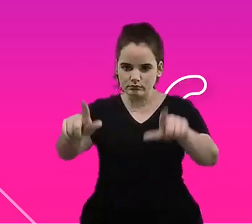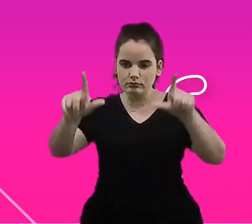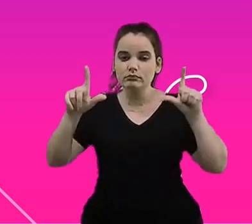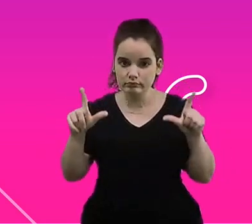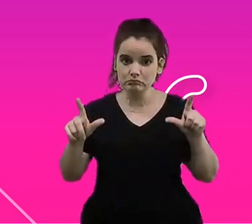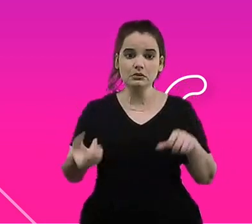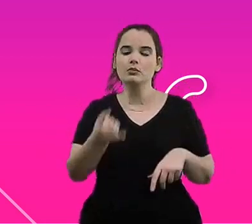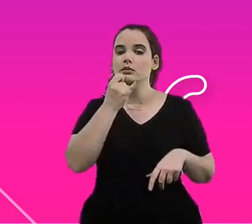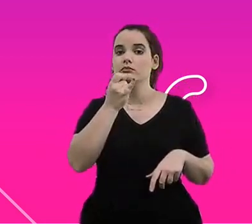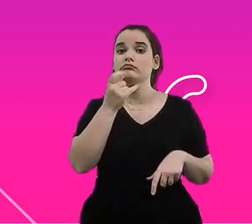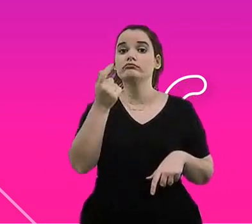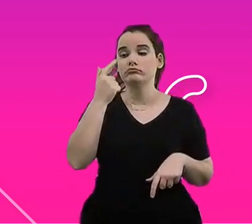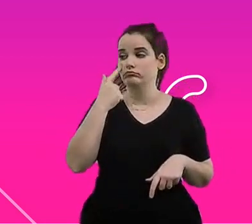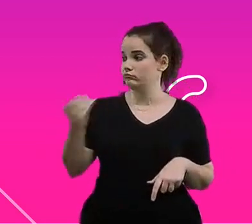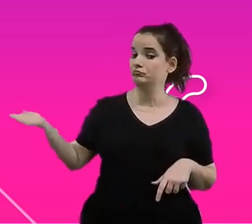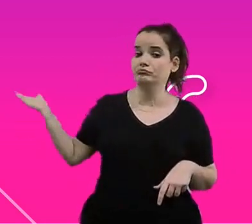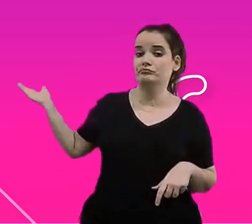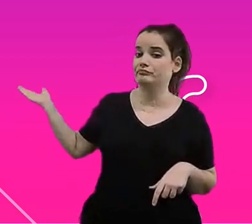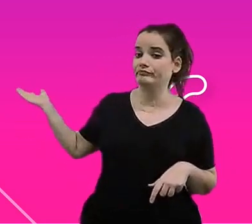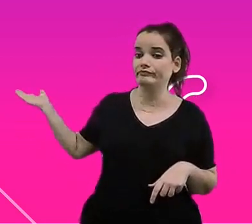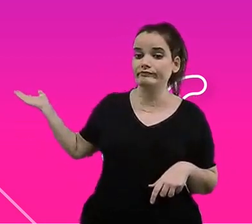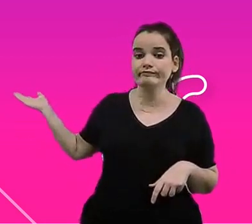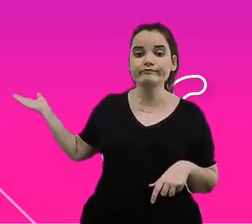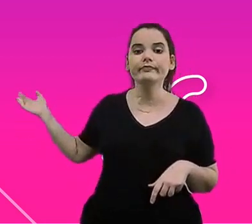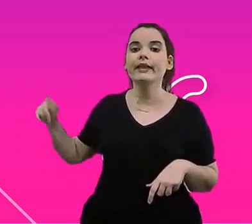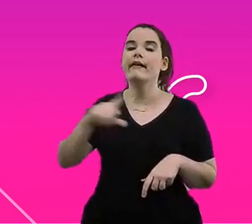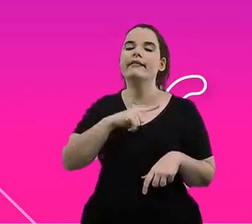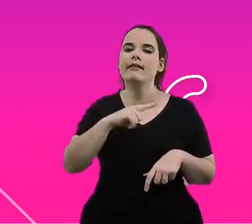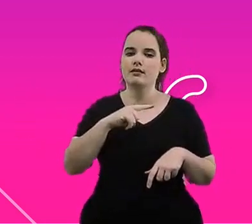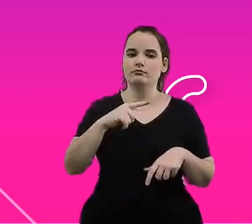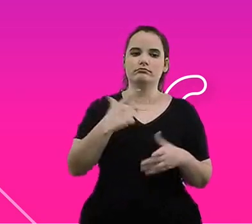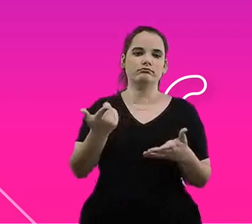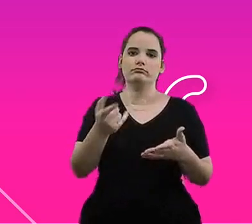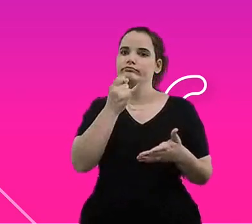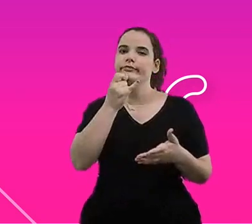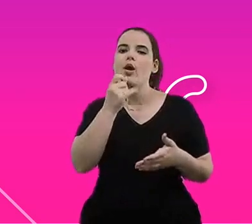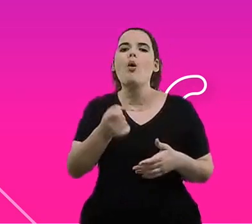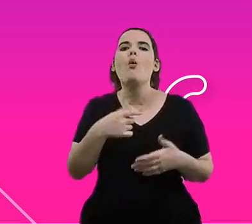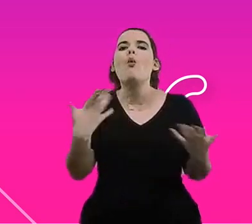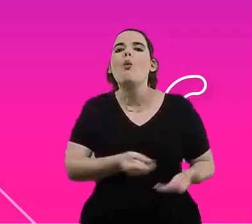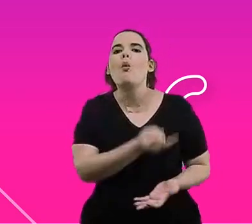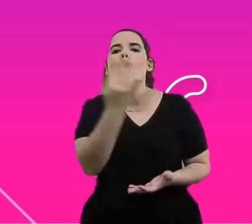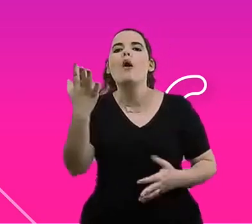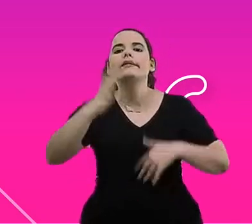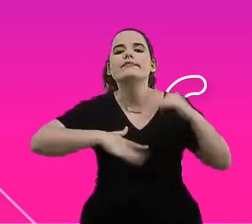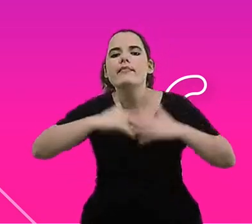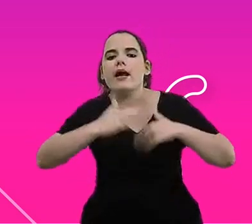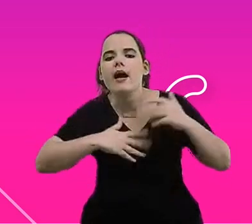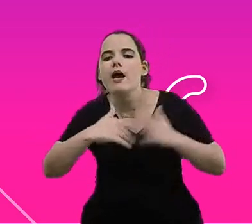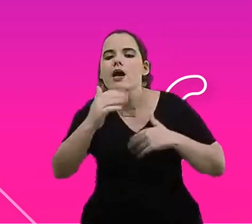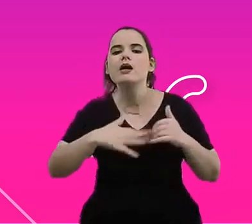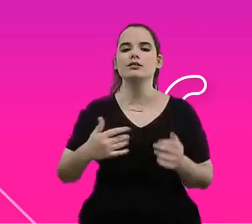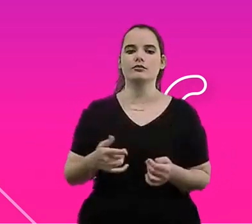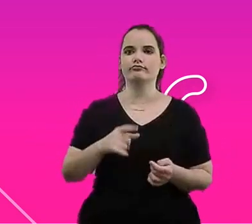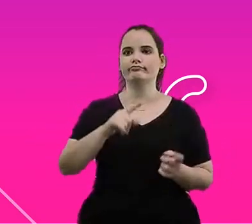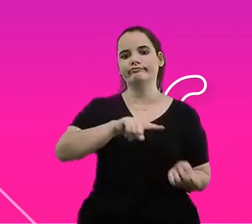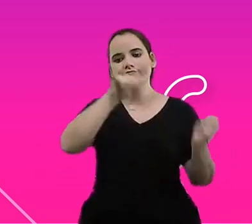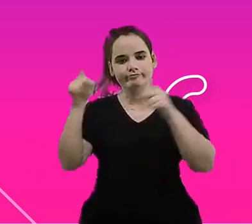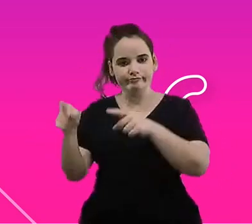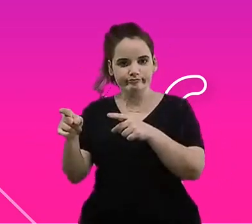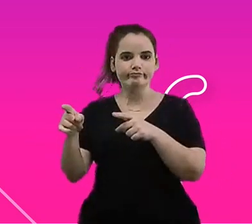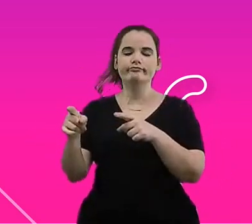geral das nossas ações orçamentárias, que estão ligadas naqueles 3 eixos, o planejamento